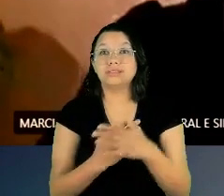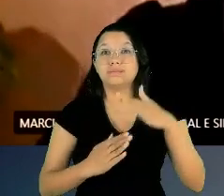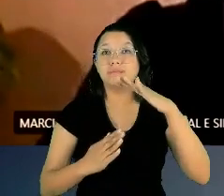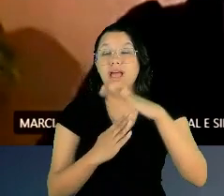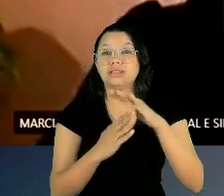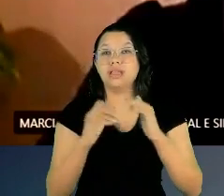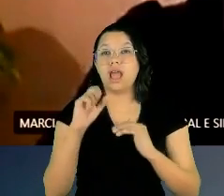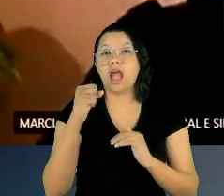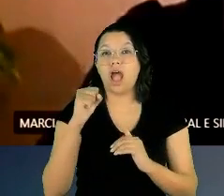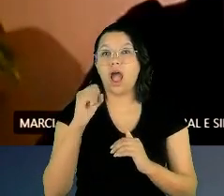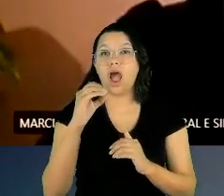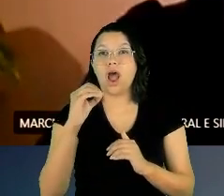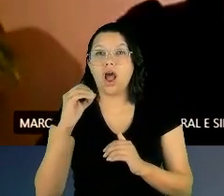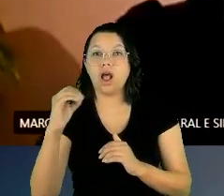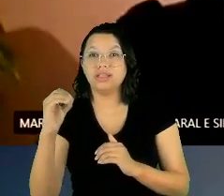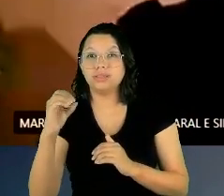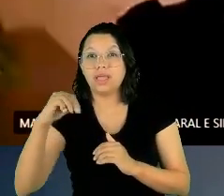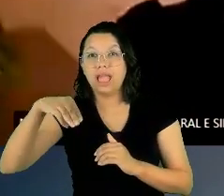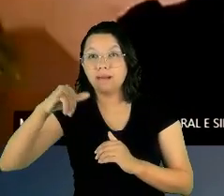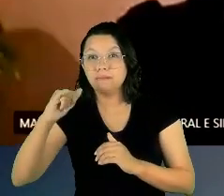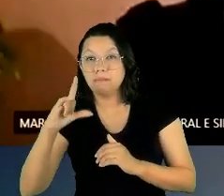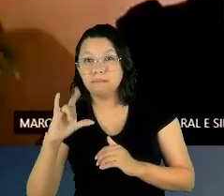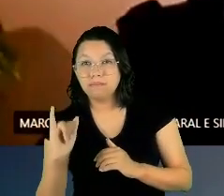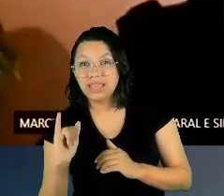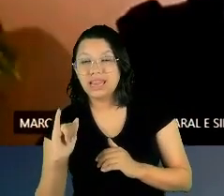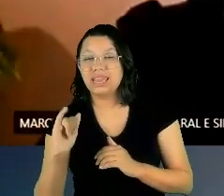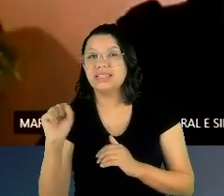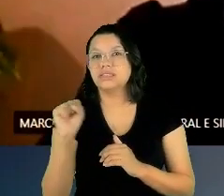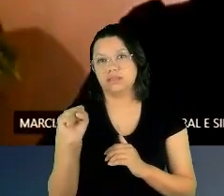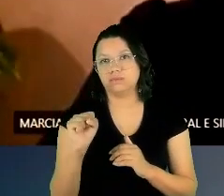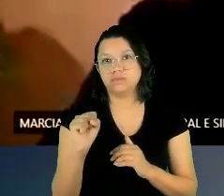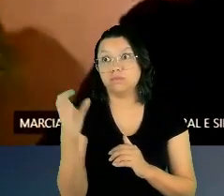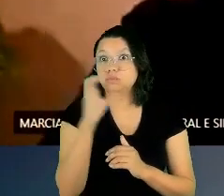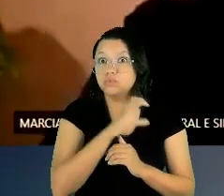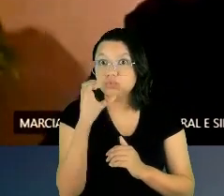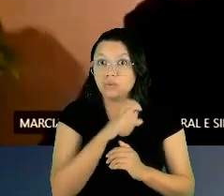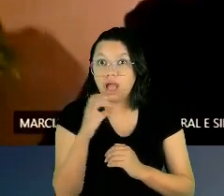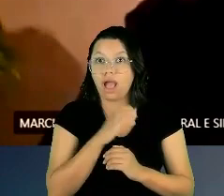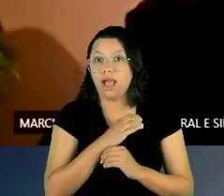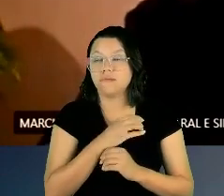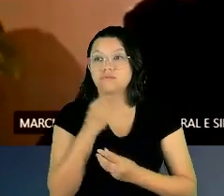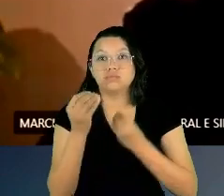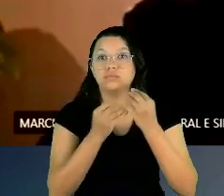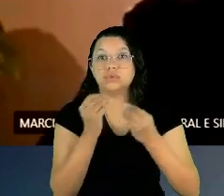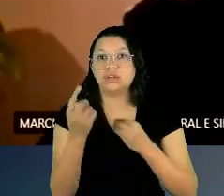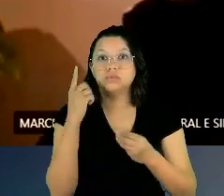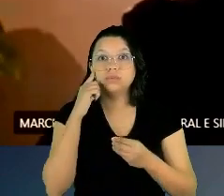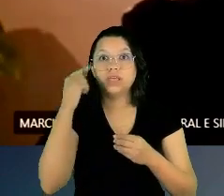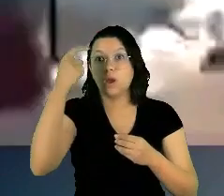ele acontece no máximo até 800 milissegundos. É